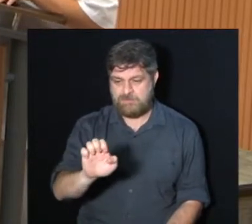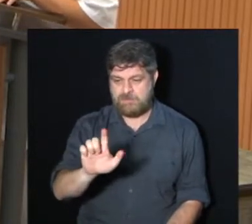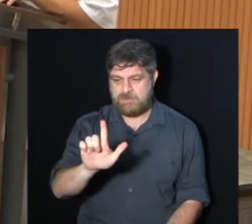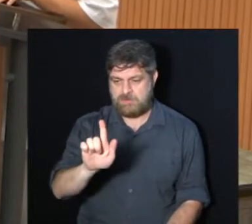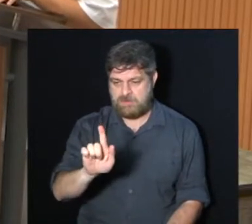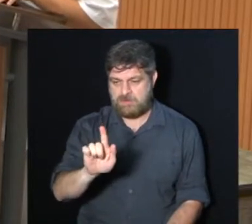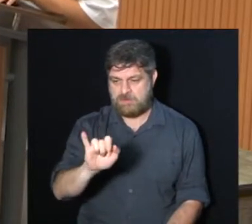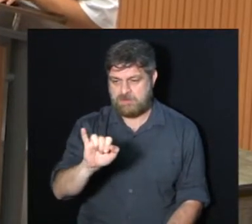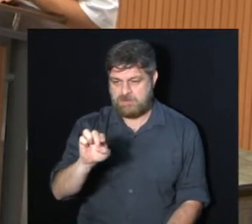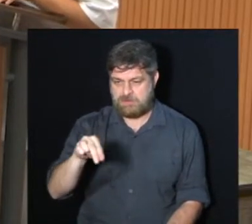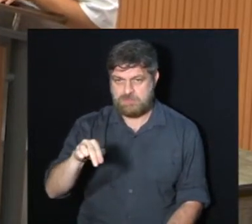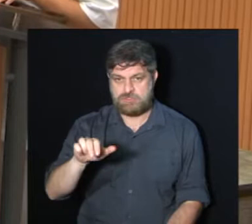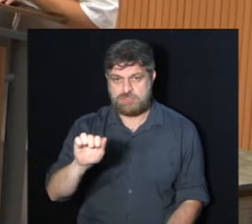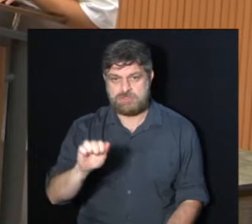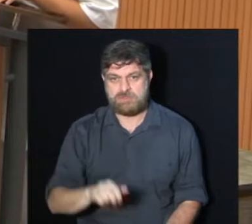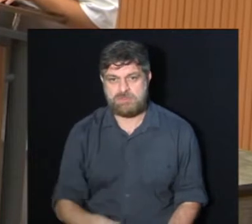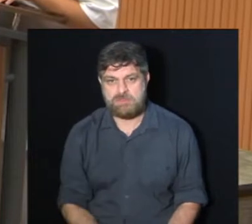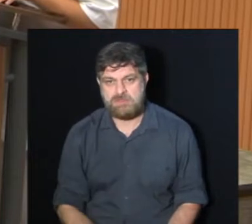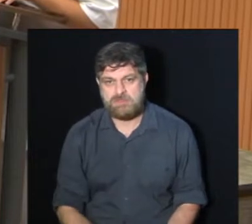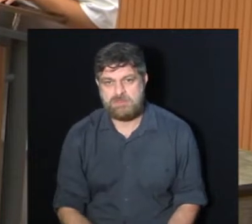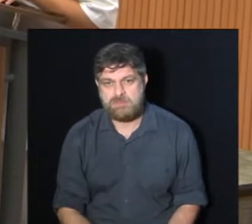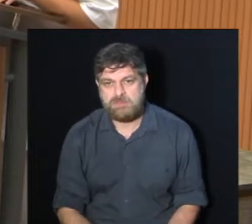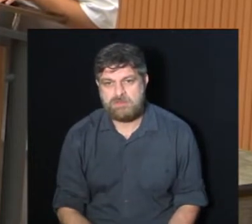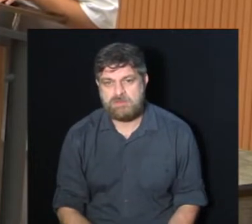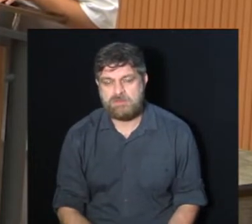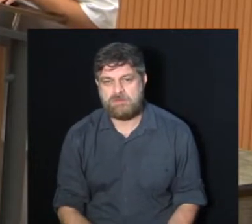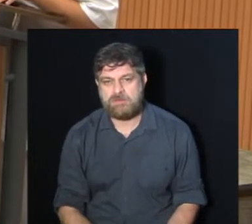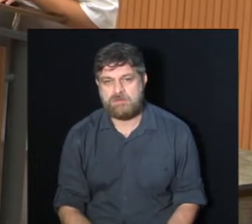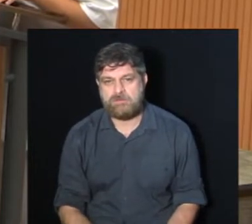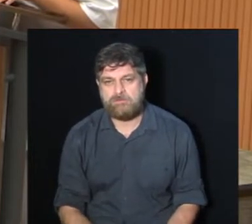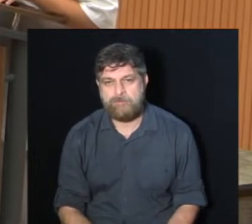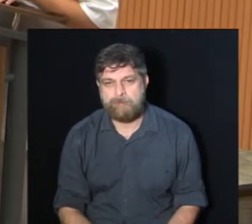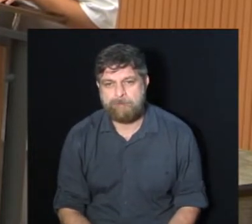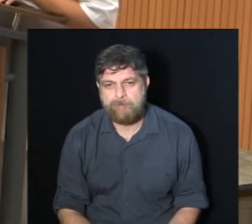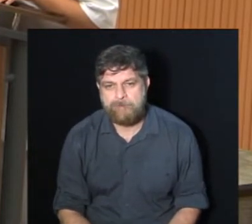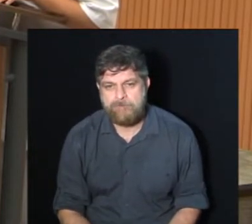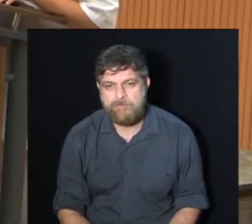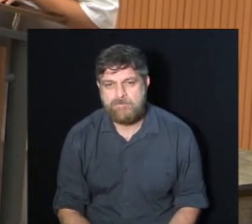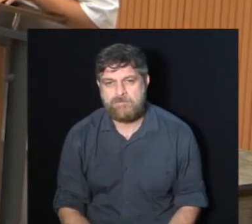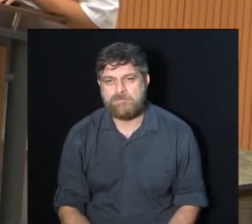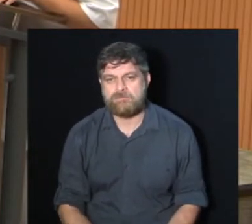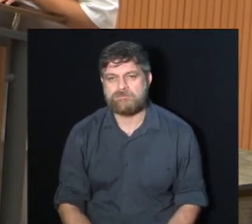Primeiramente, eu quero pedir a bênção ao meu avô